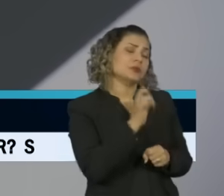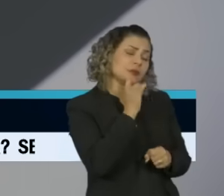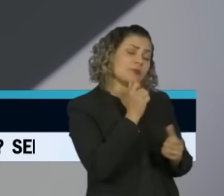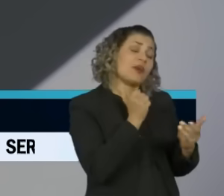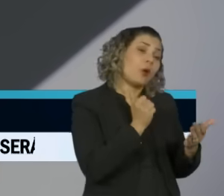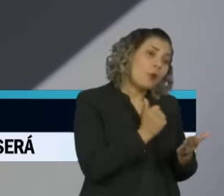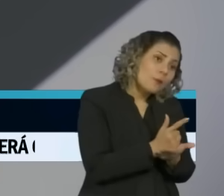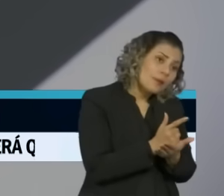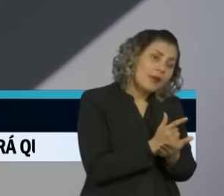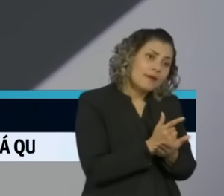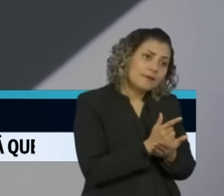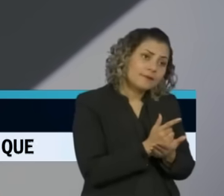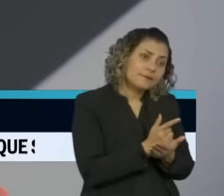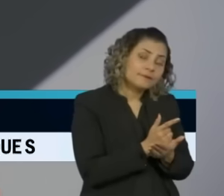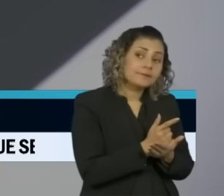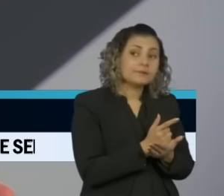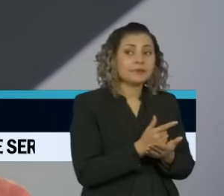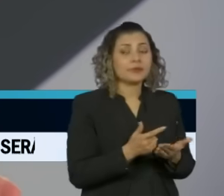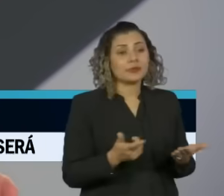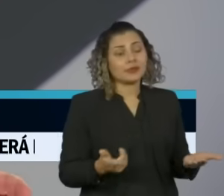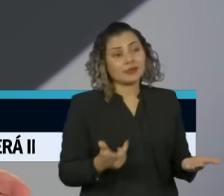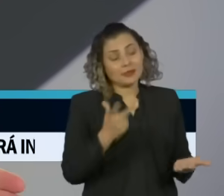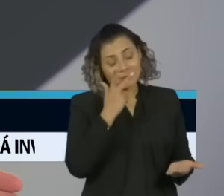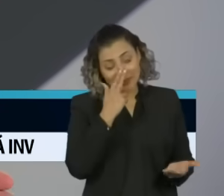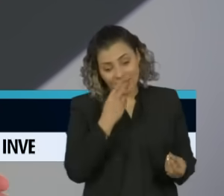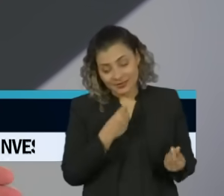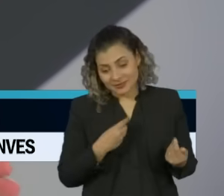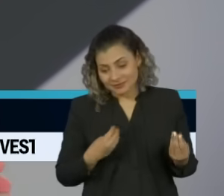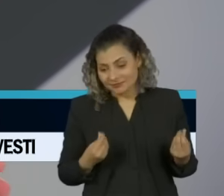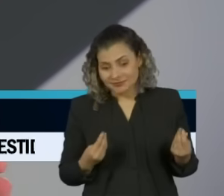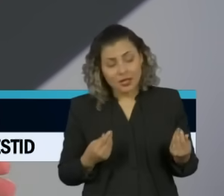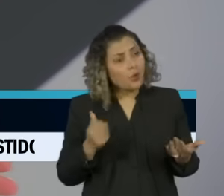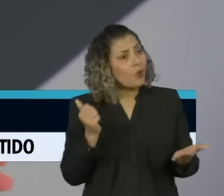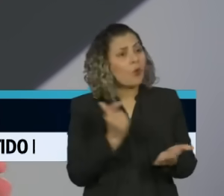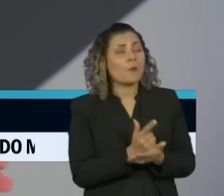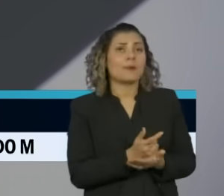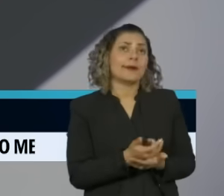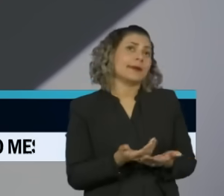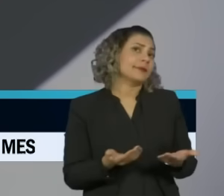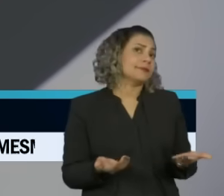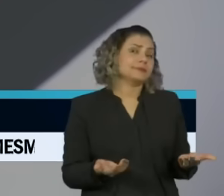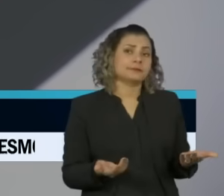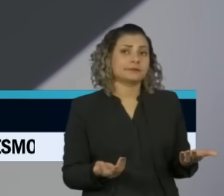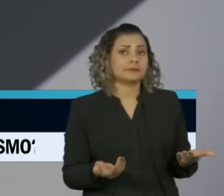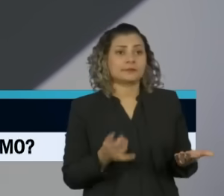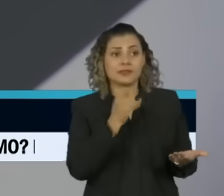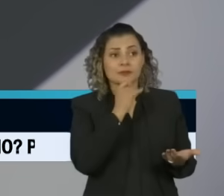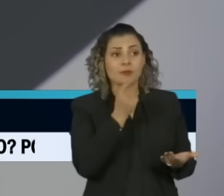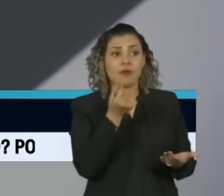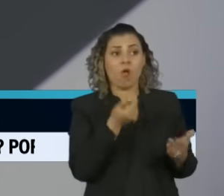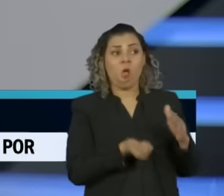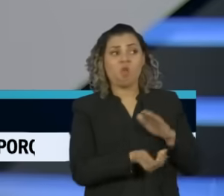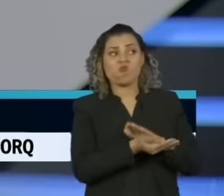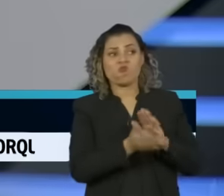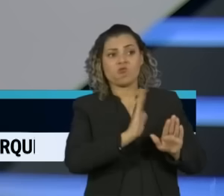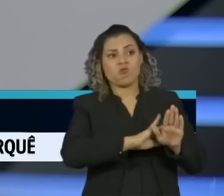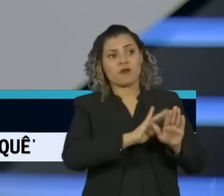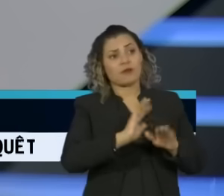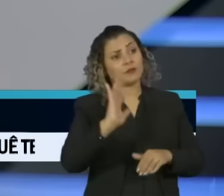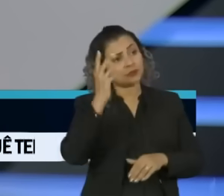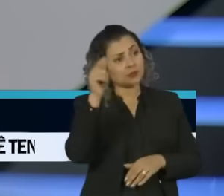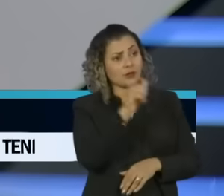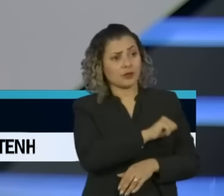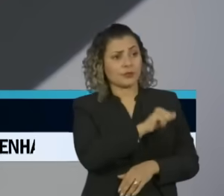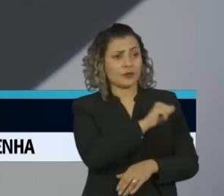comprar, isso abre uma perspectiva de você ter que comprar, por exemplo, para desviar dinheiro, né? O que aconteceu, por exemplo, no